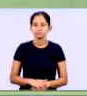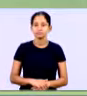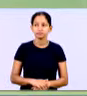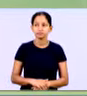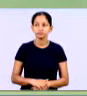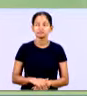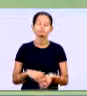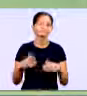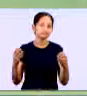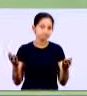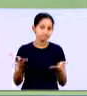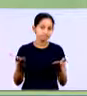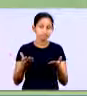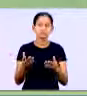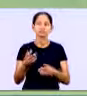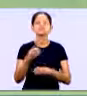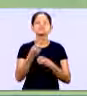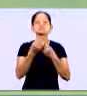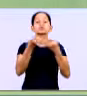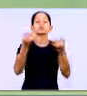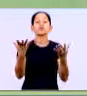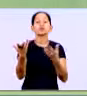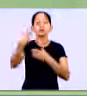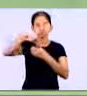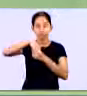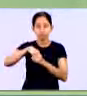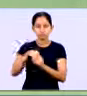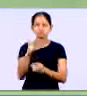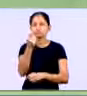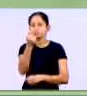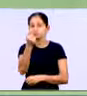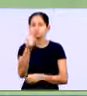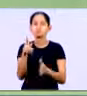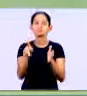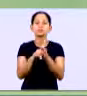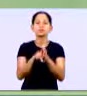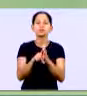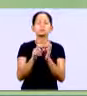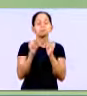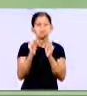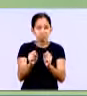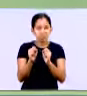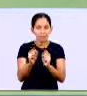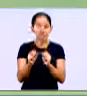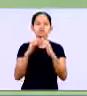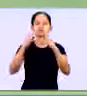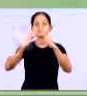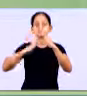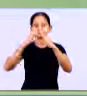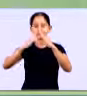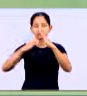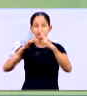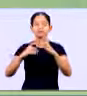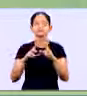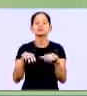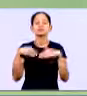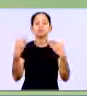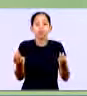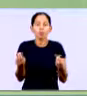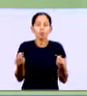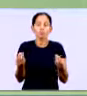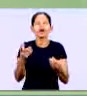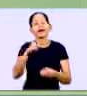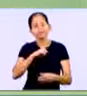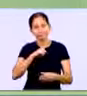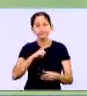Bom, nós temos aqui as fontes internas de financiamento, pode ser obtida dentro da empresa através de diversas atividades empresariais,